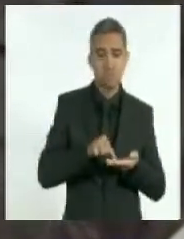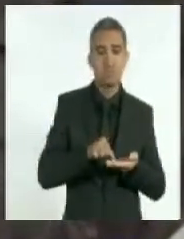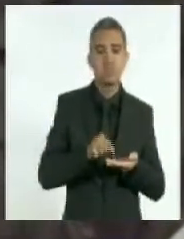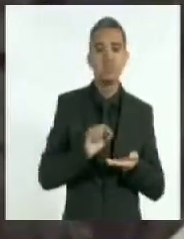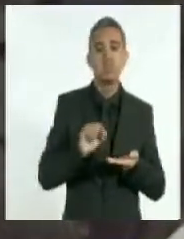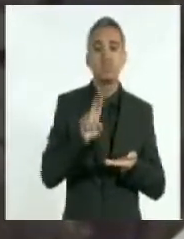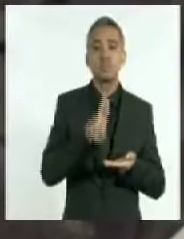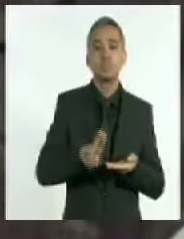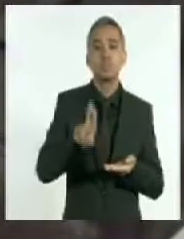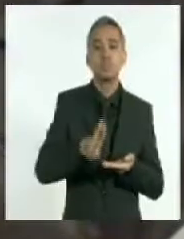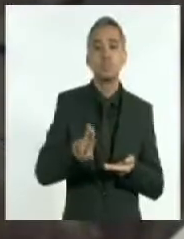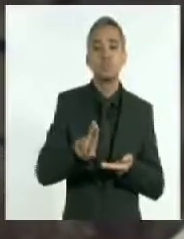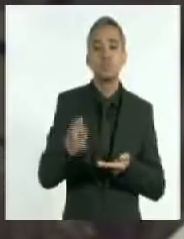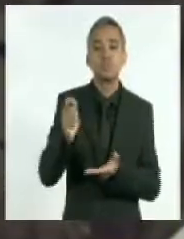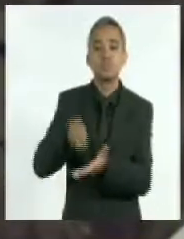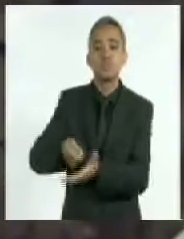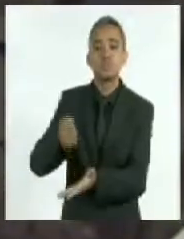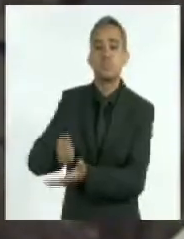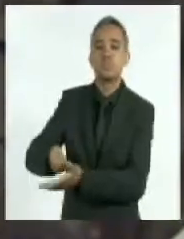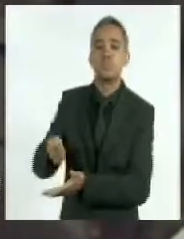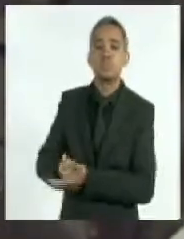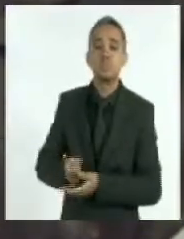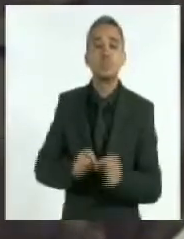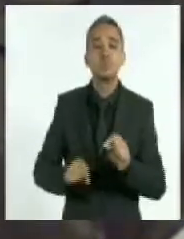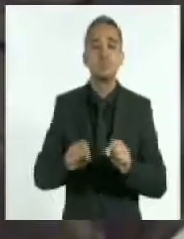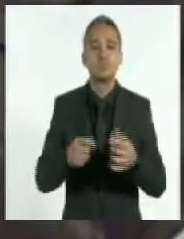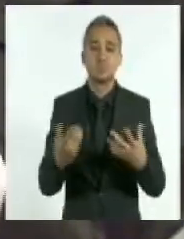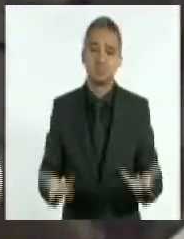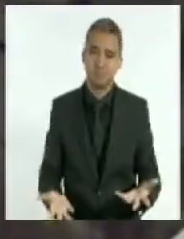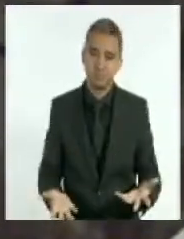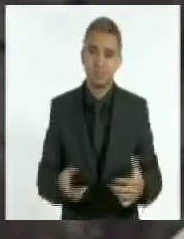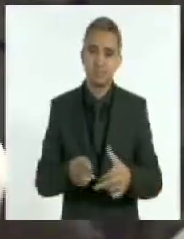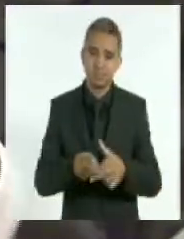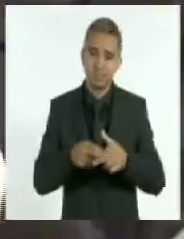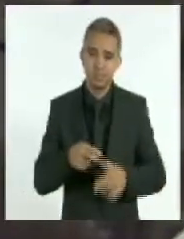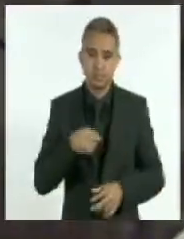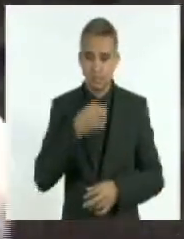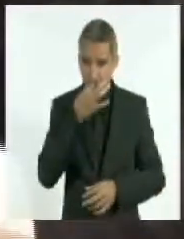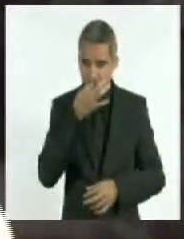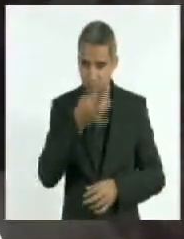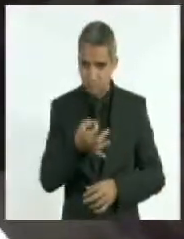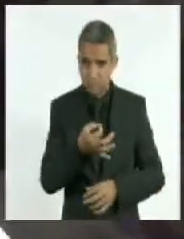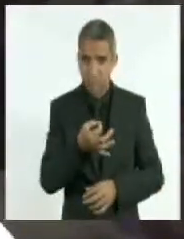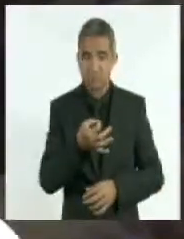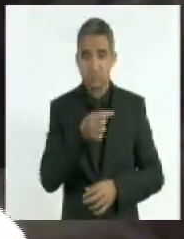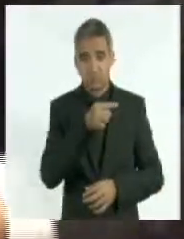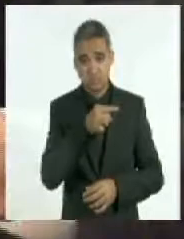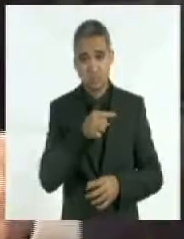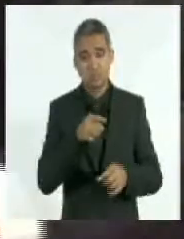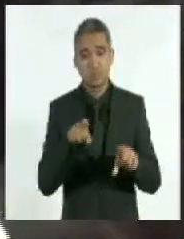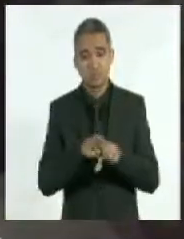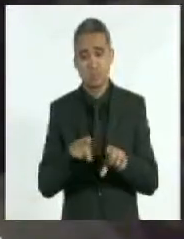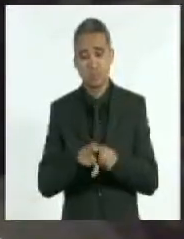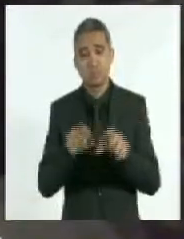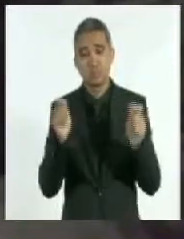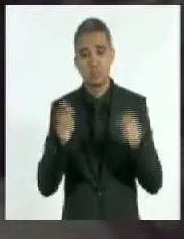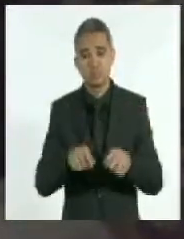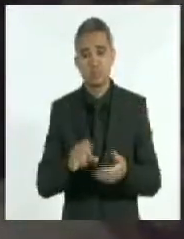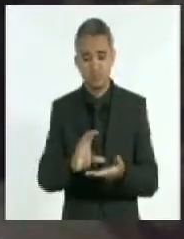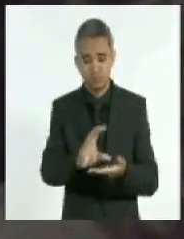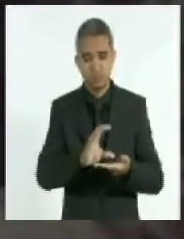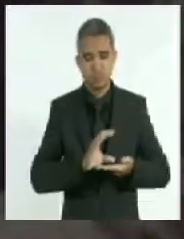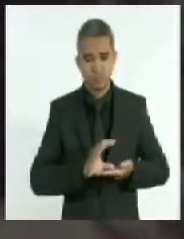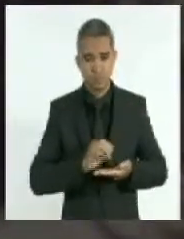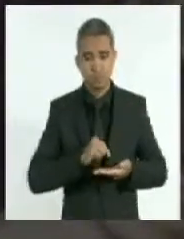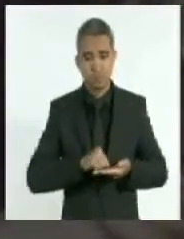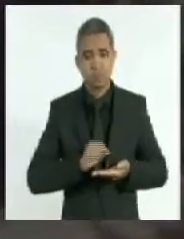recursos seriam aplicados, seriam destinados. Então, uma sugestão para Vossa Excelência seria que ele fosse aplicado no investimento,